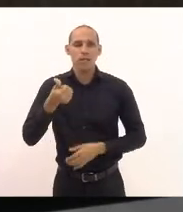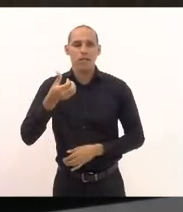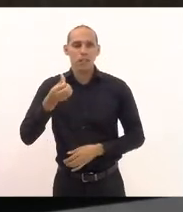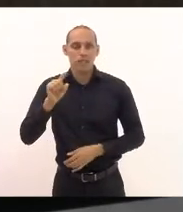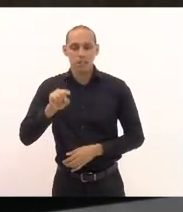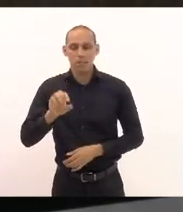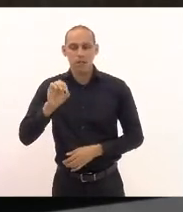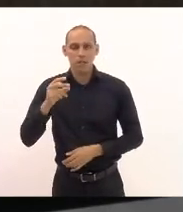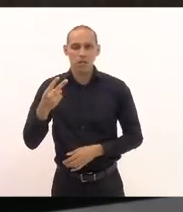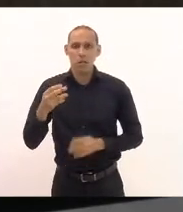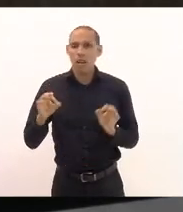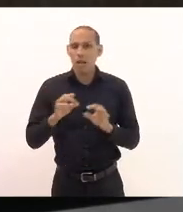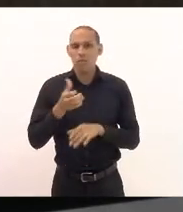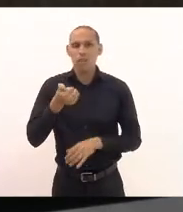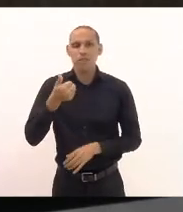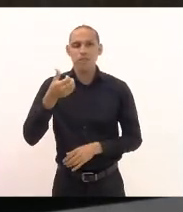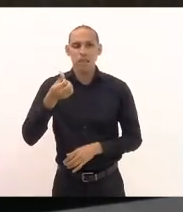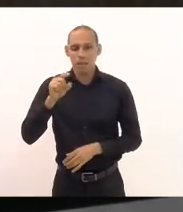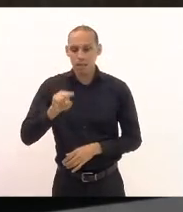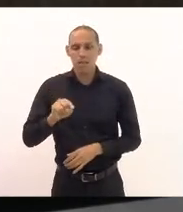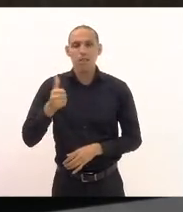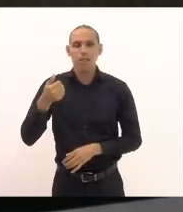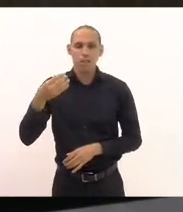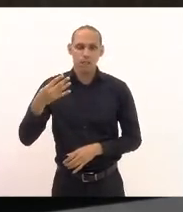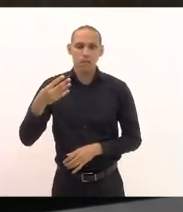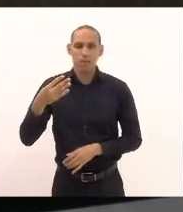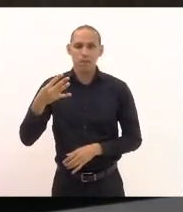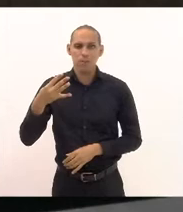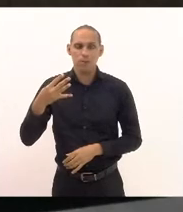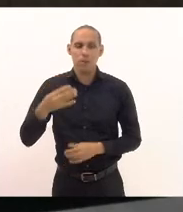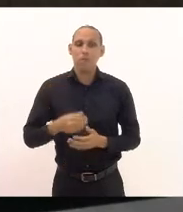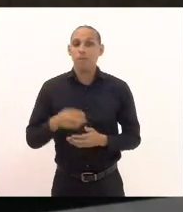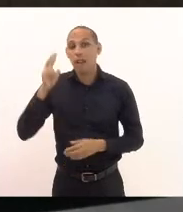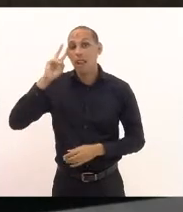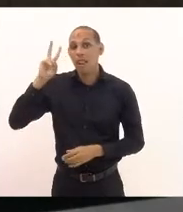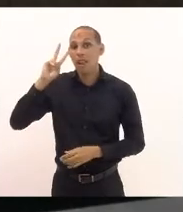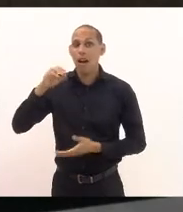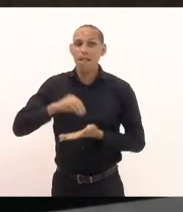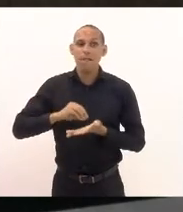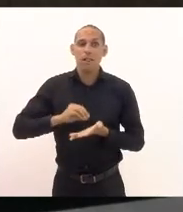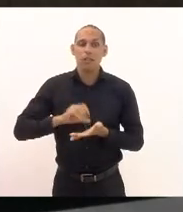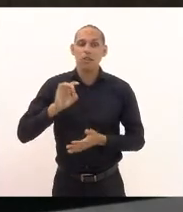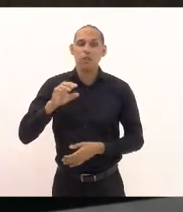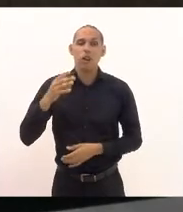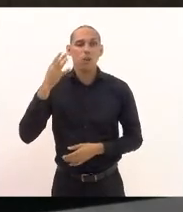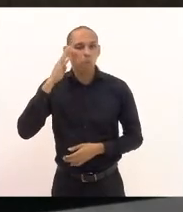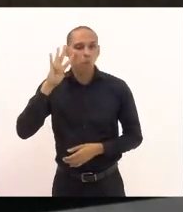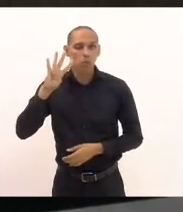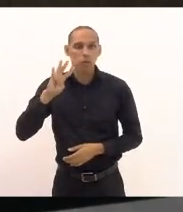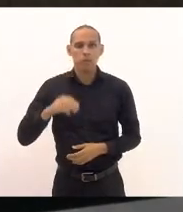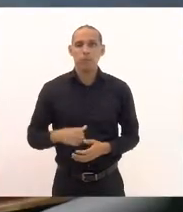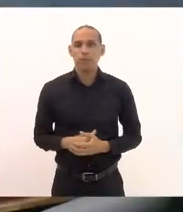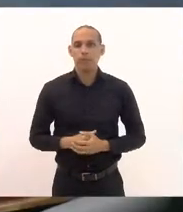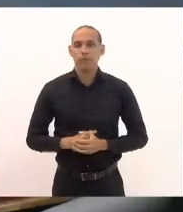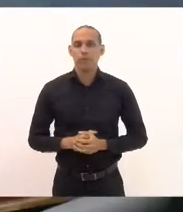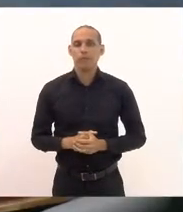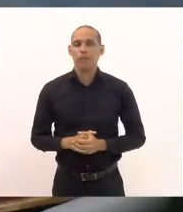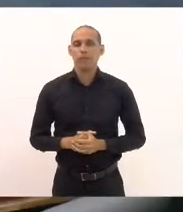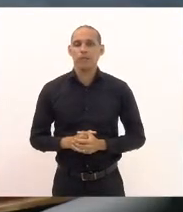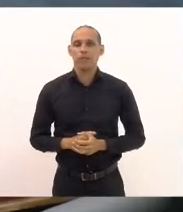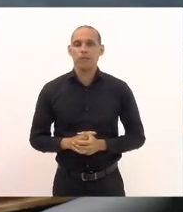minutos, encerrou-se às 16 horas e 14 minutos, lembrando que faltam apenas 4 dias.